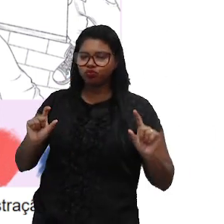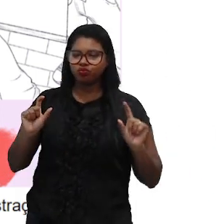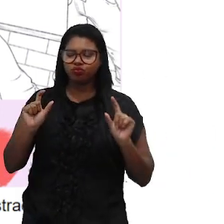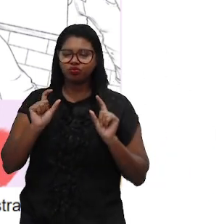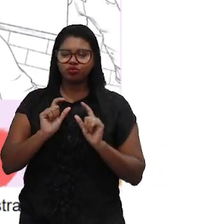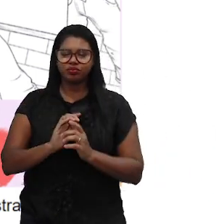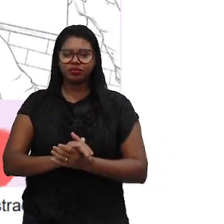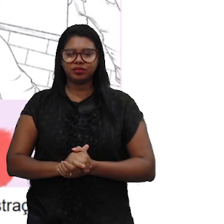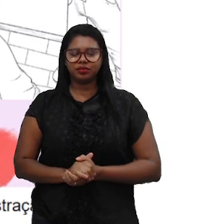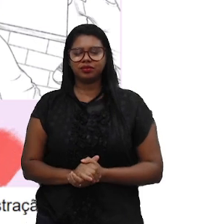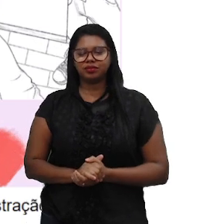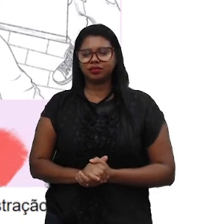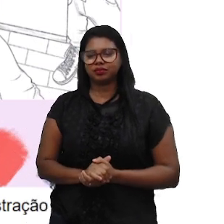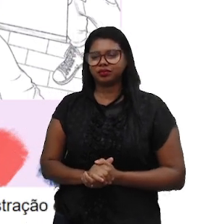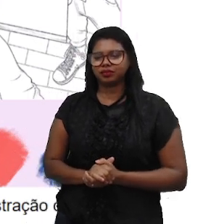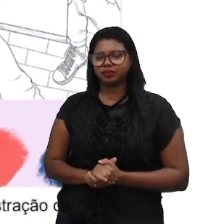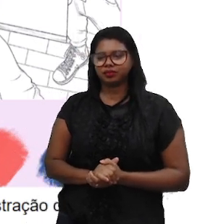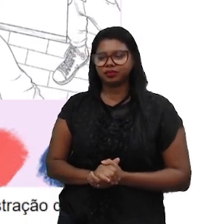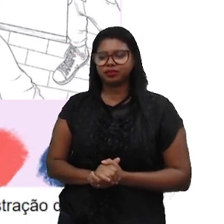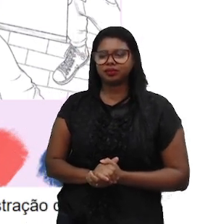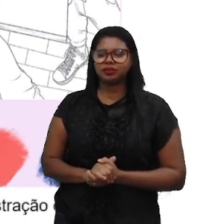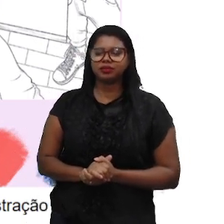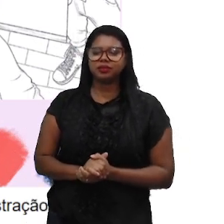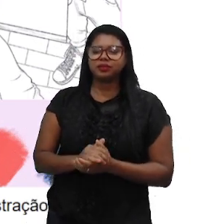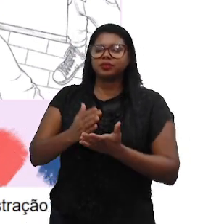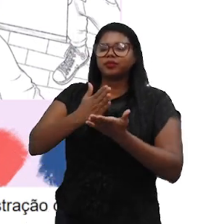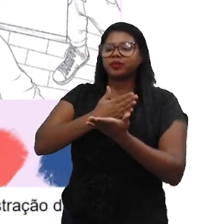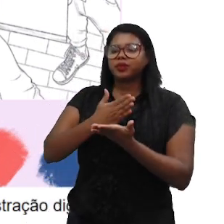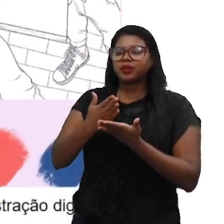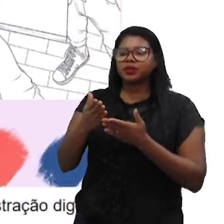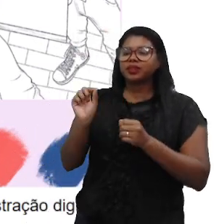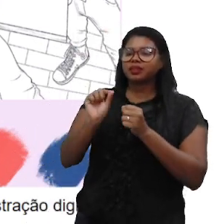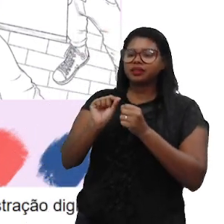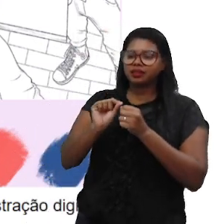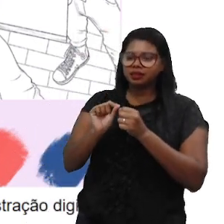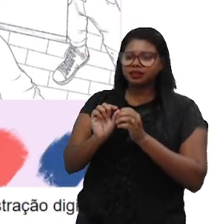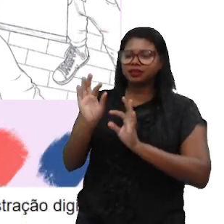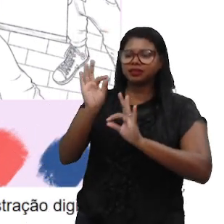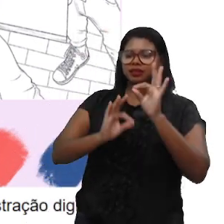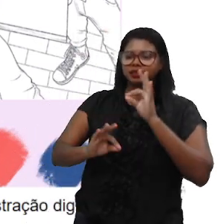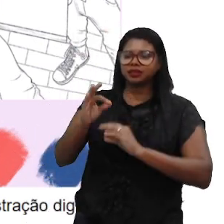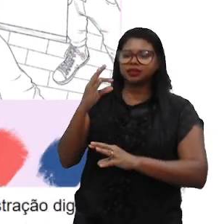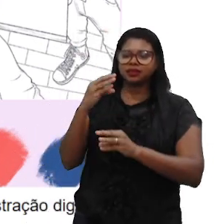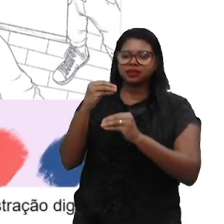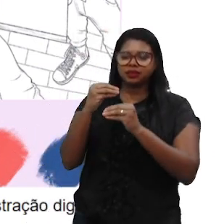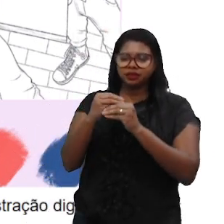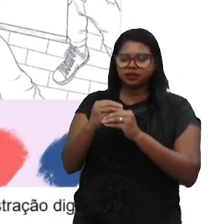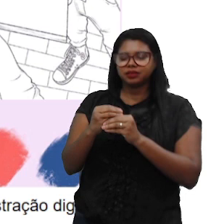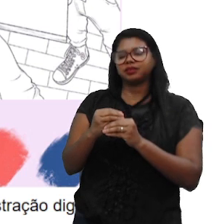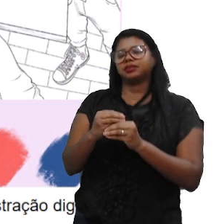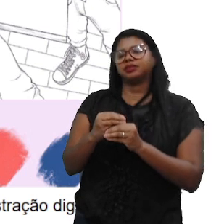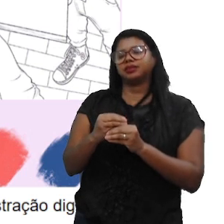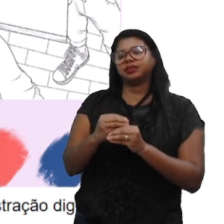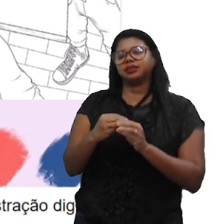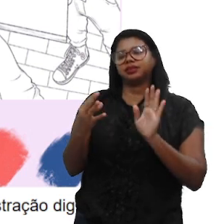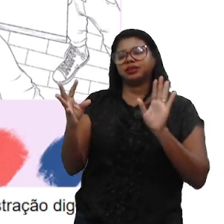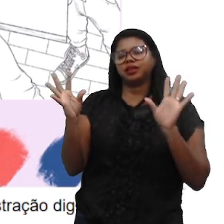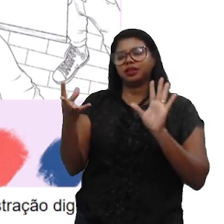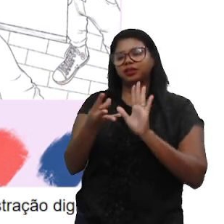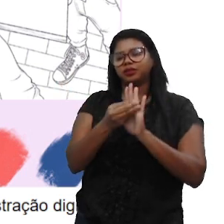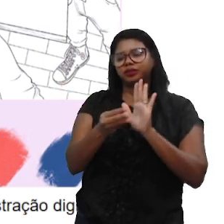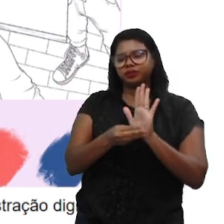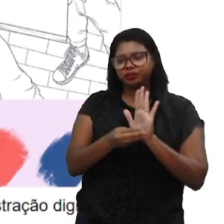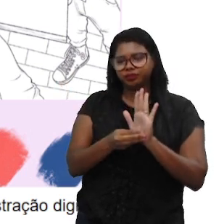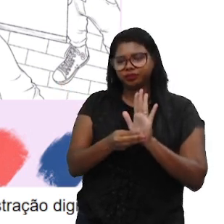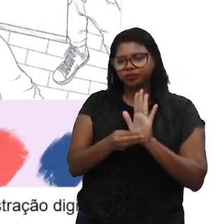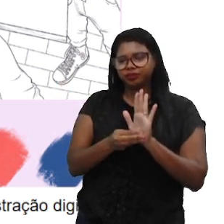botar a mão na massa, propriamente dita. Começando fazendo o esboço, que a gente também pode chamar de rascunho, né? E aí